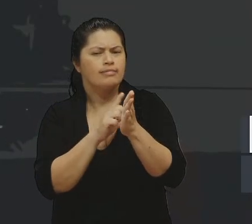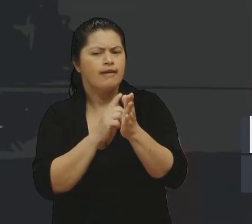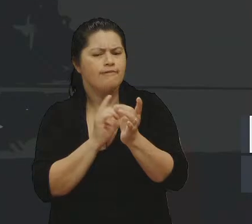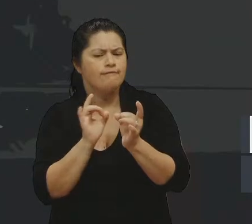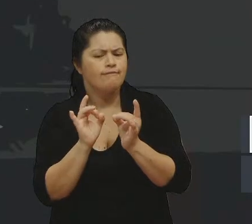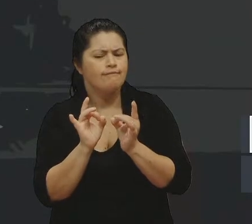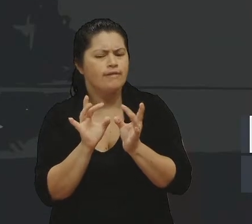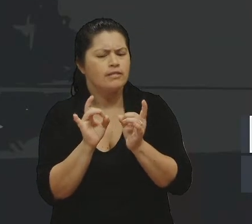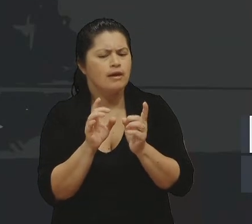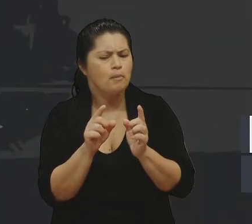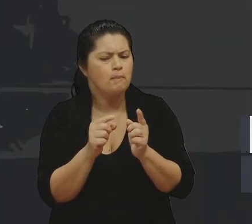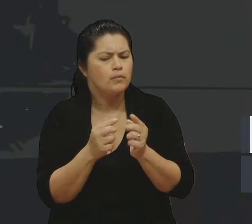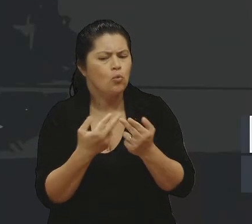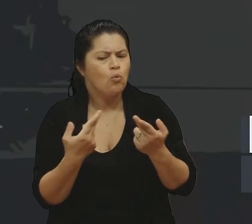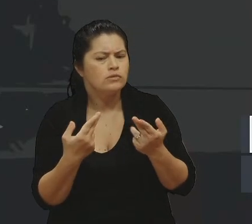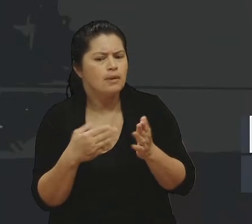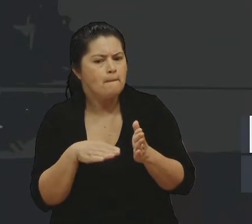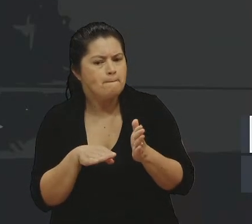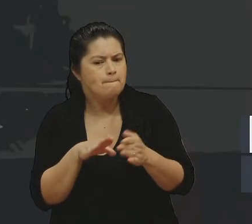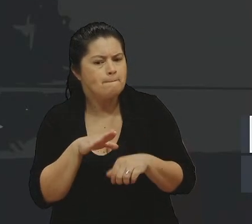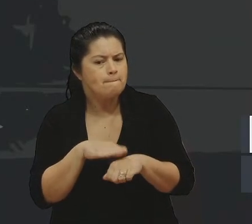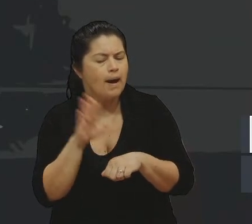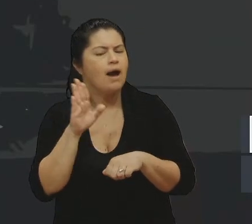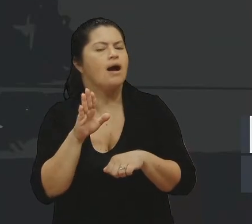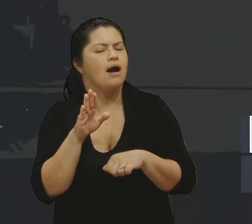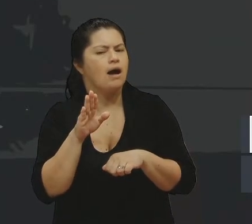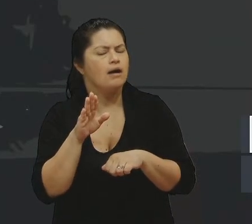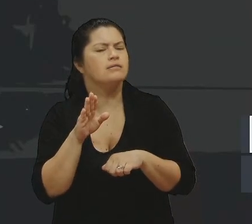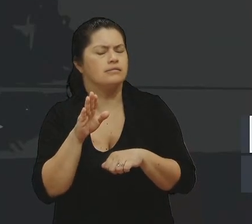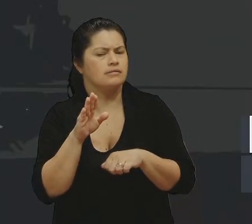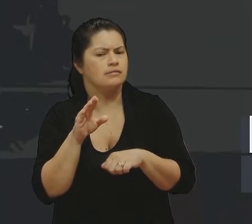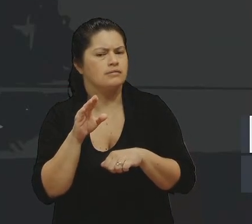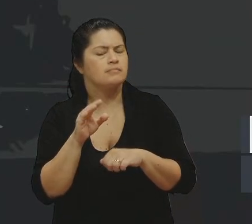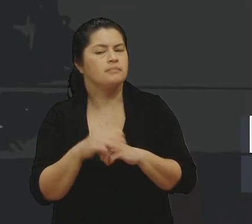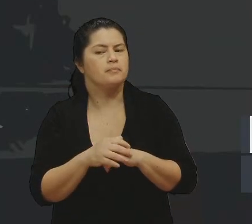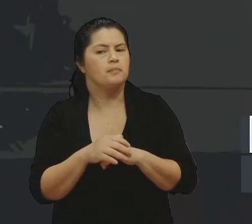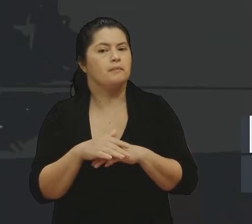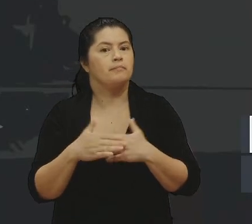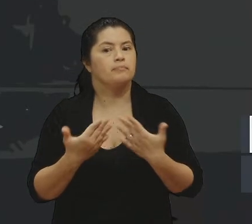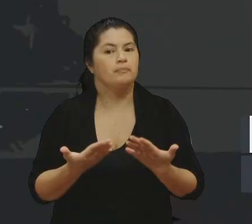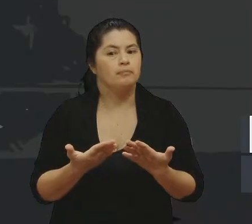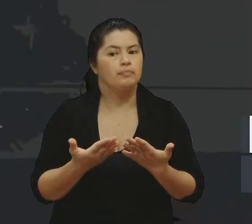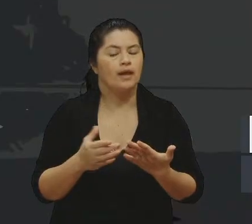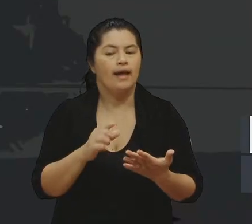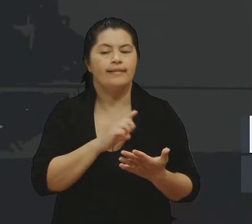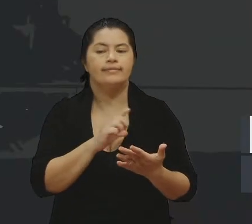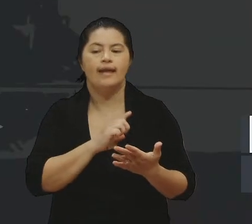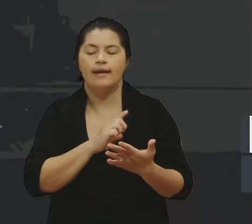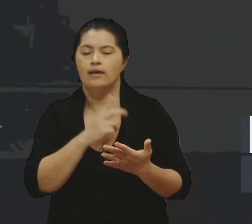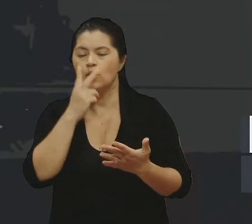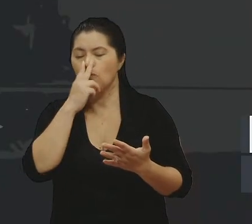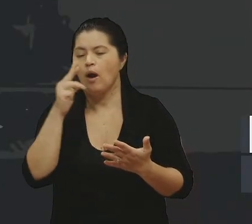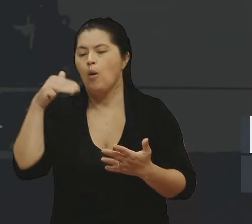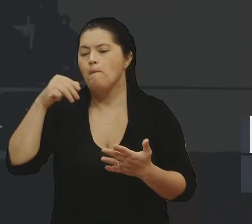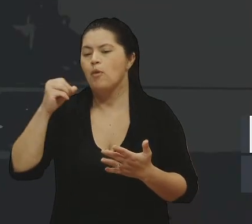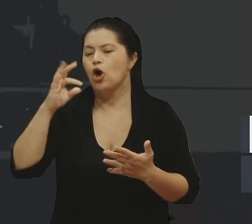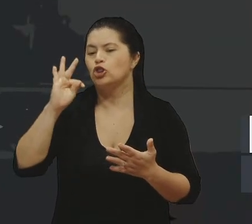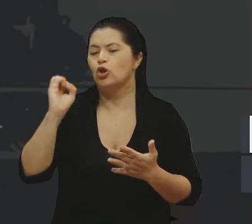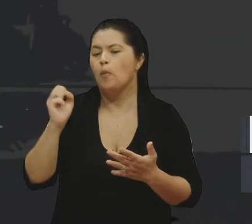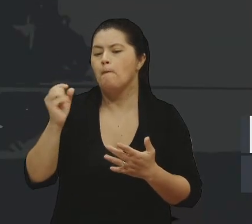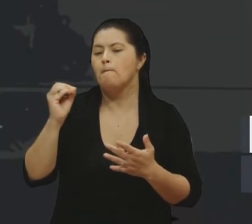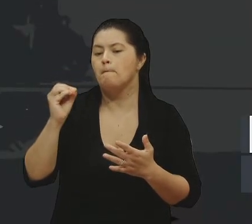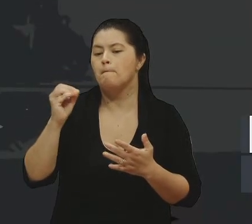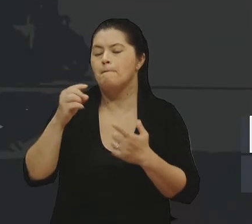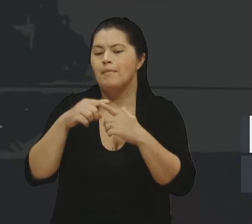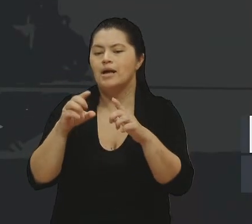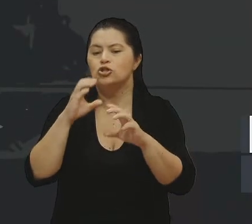negócio. Então, provavelmente, o celular da Samsung ele tem os mesmos atributos da Motorola, mas a comunicação e o